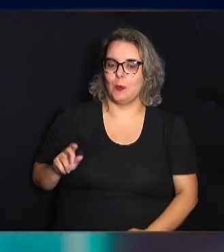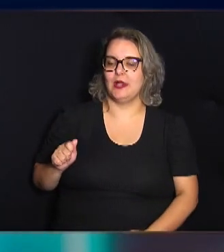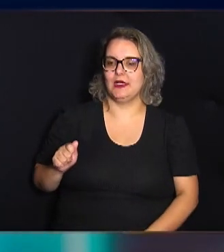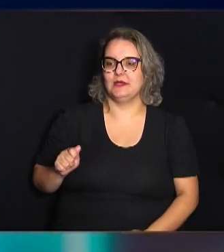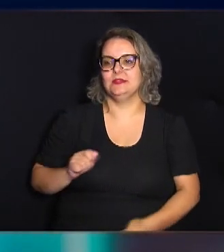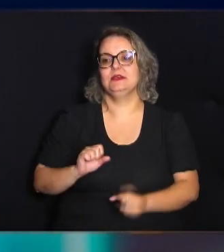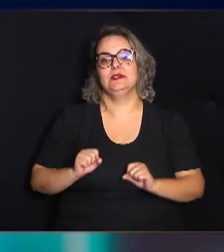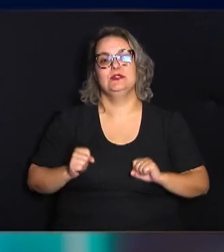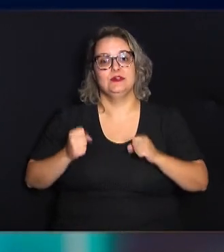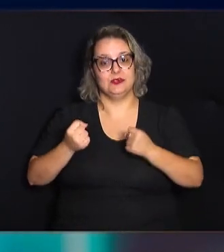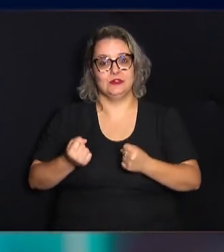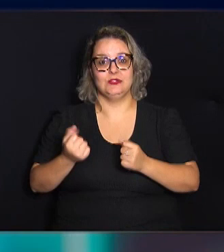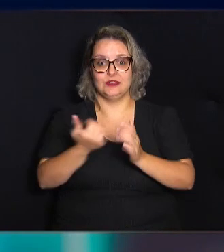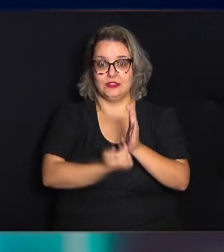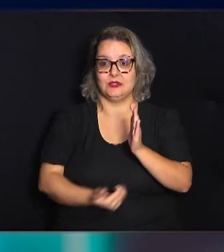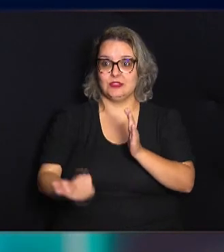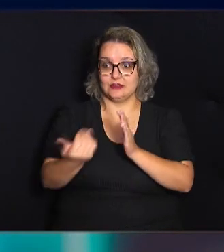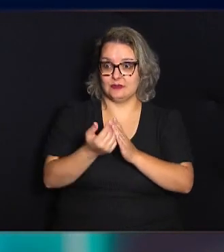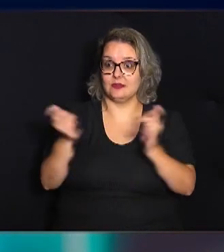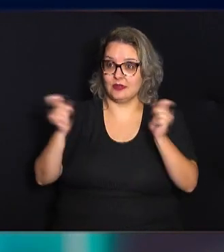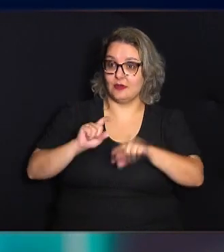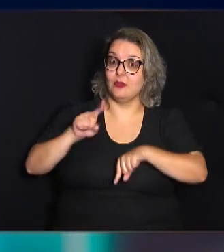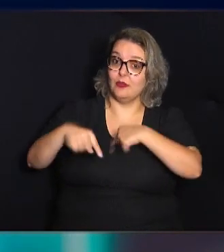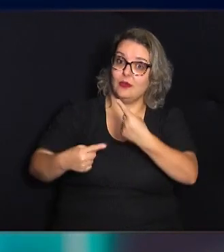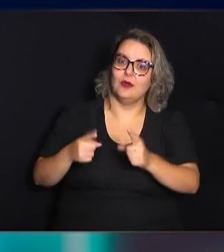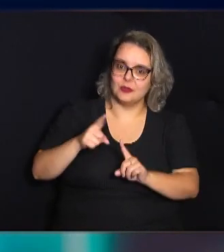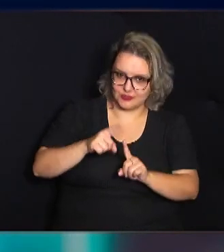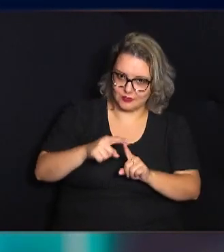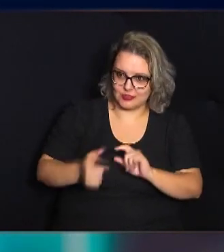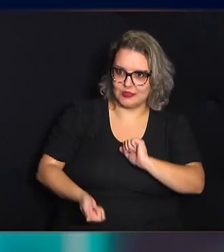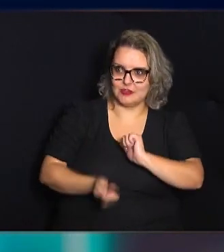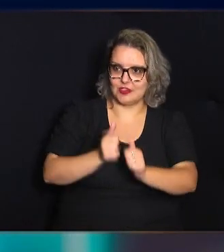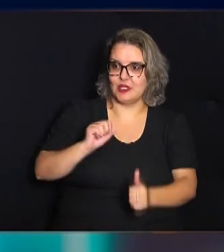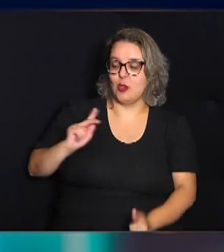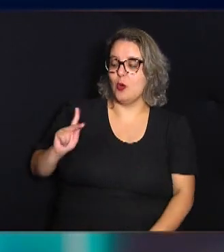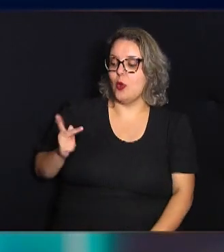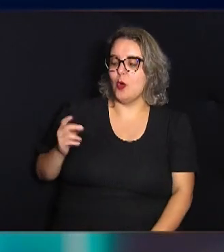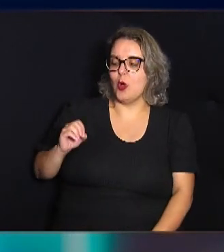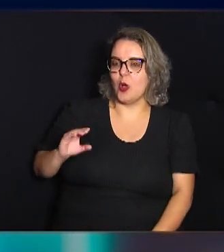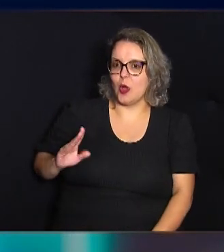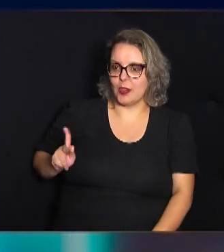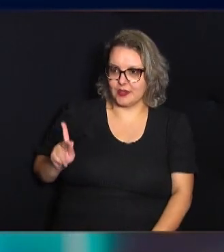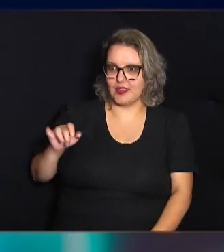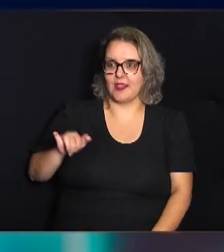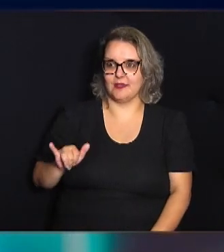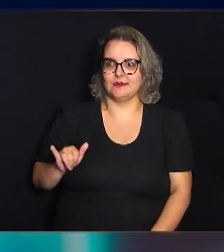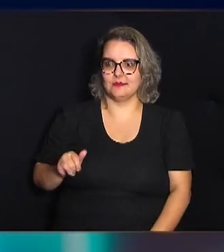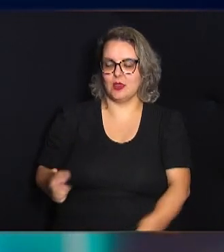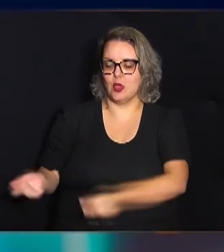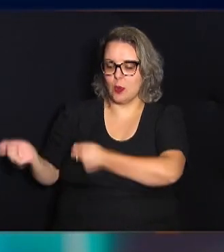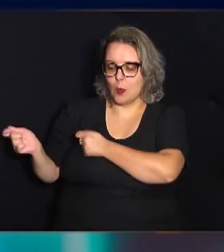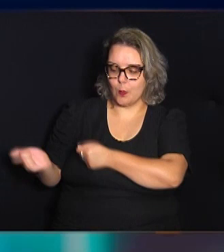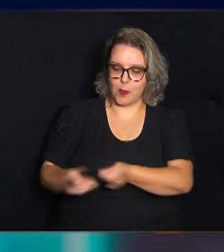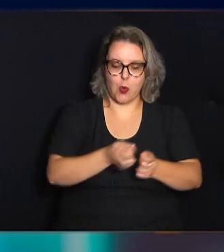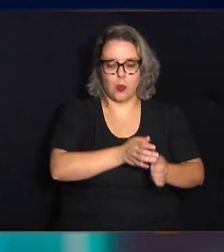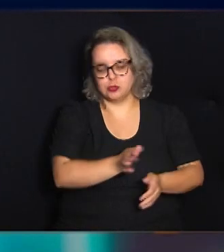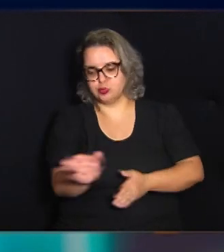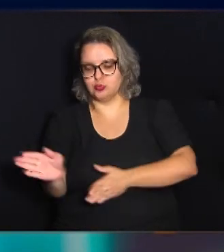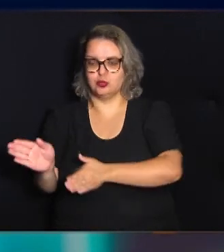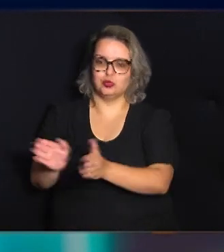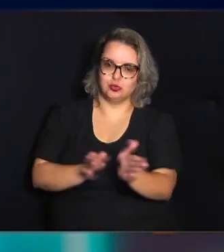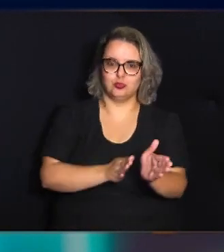ao esporte de alto rendimento numa outra modalidade, que é o hóquei. O esporte que pratica desde os 7 anos de